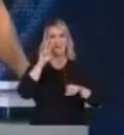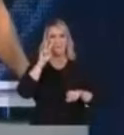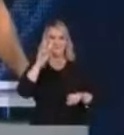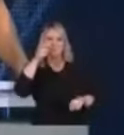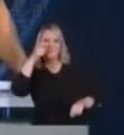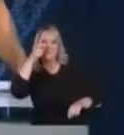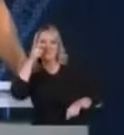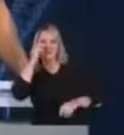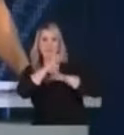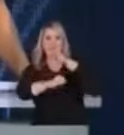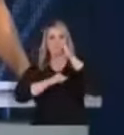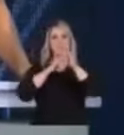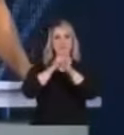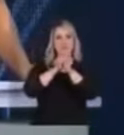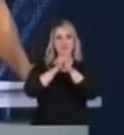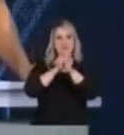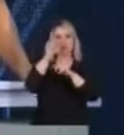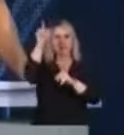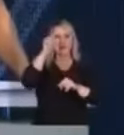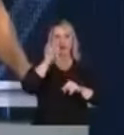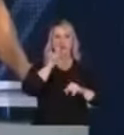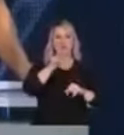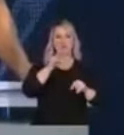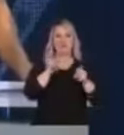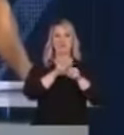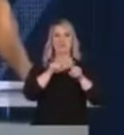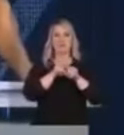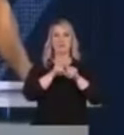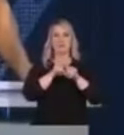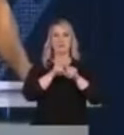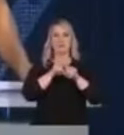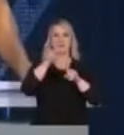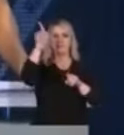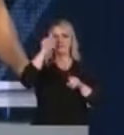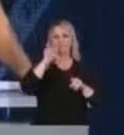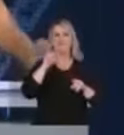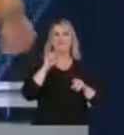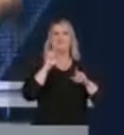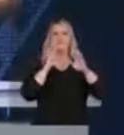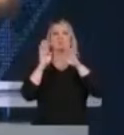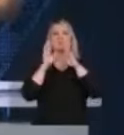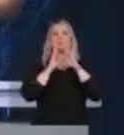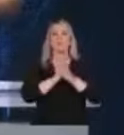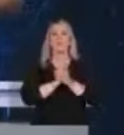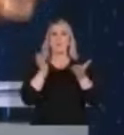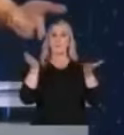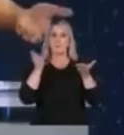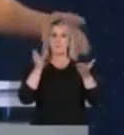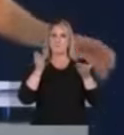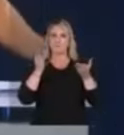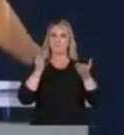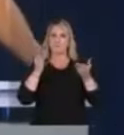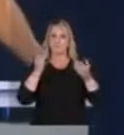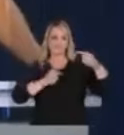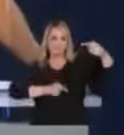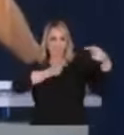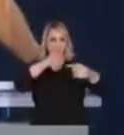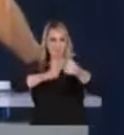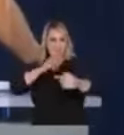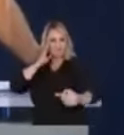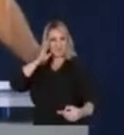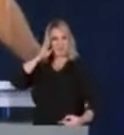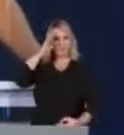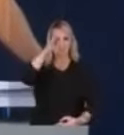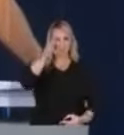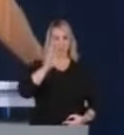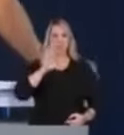internet por meio dos portais da Rede TV e também na página da emissora no Facebook Pois é e agora teremos mais uma rodada de confronto direto